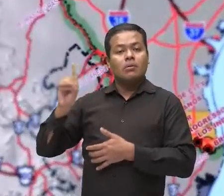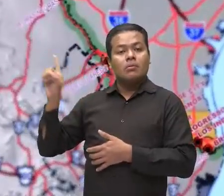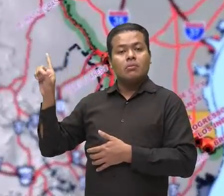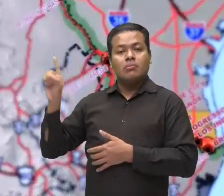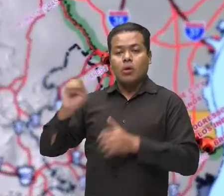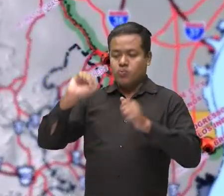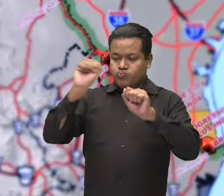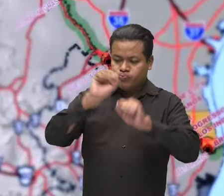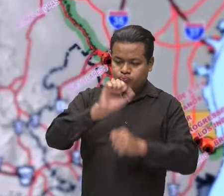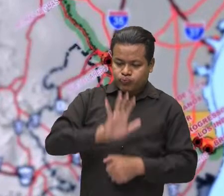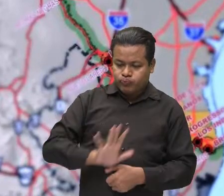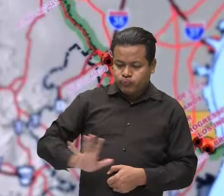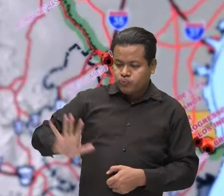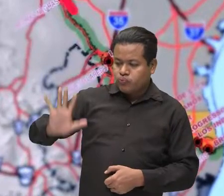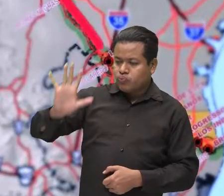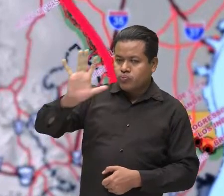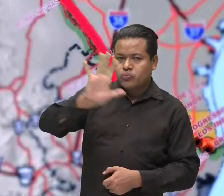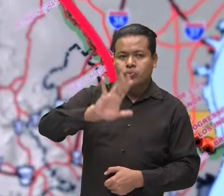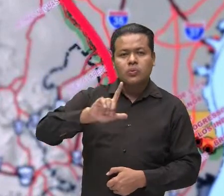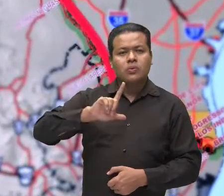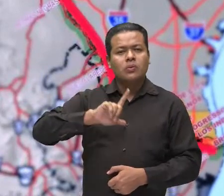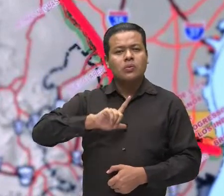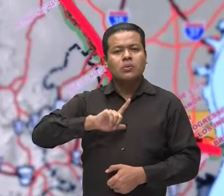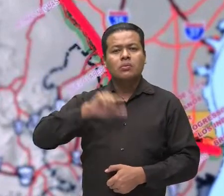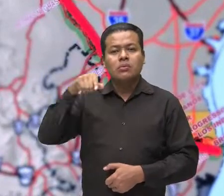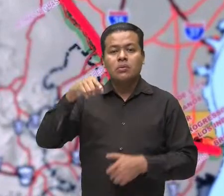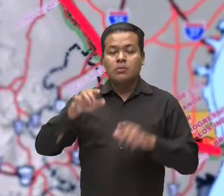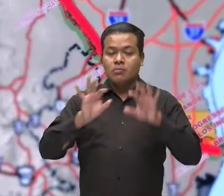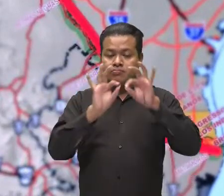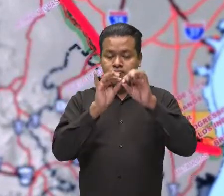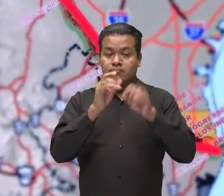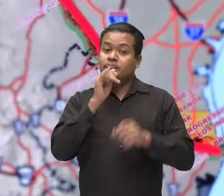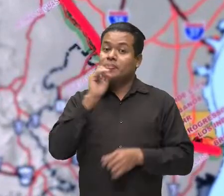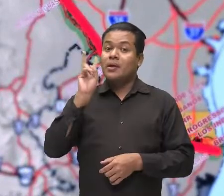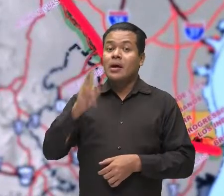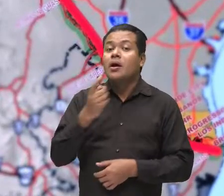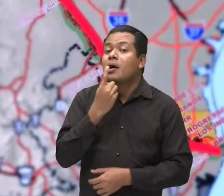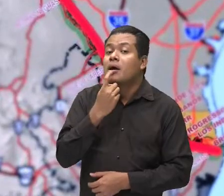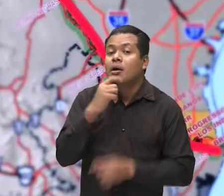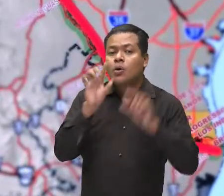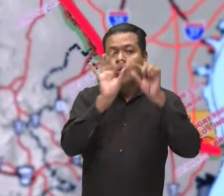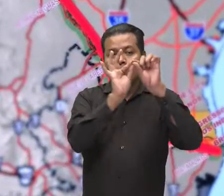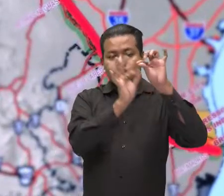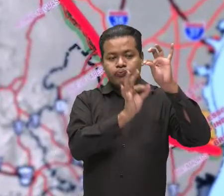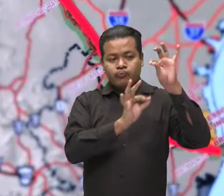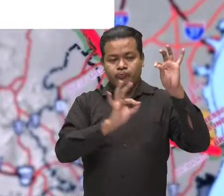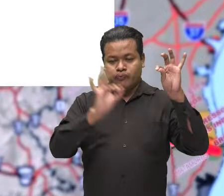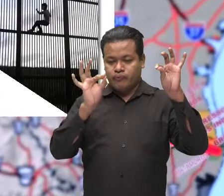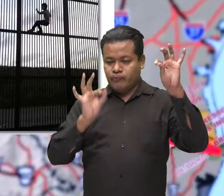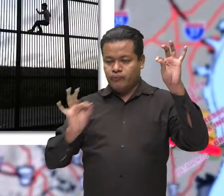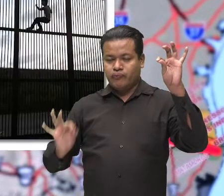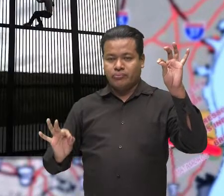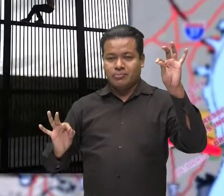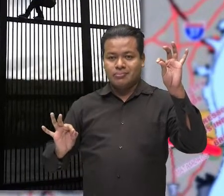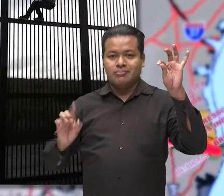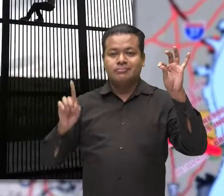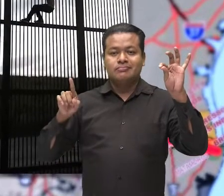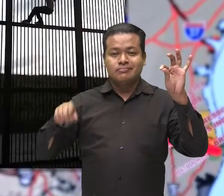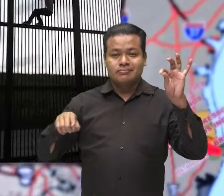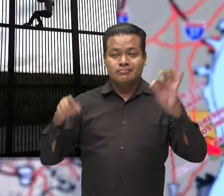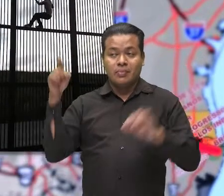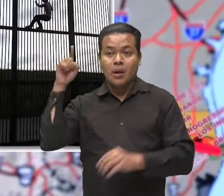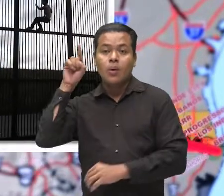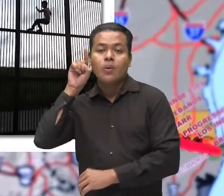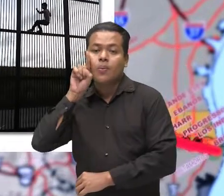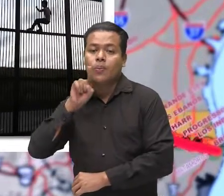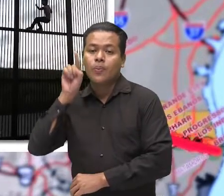mundi, tá, gente? Dentro da América do Norte tem essa fronteira aí, ó. Essa que a gente vai ver ao longo dessa aula, que é a fronteira entre os Estados